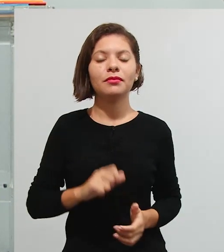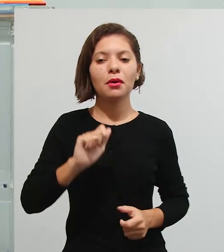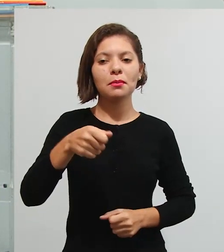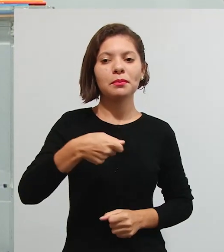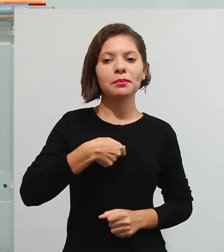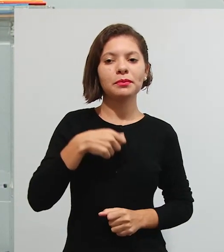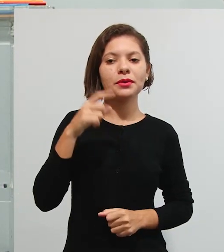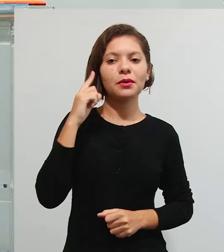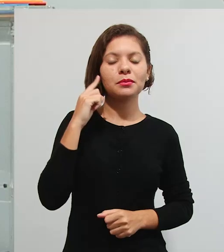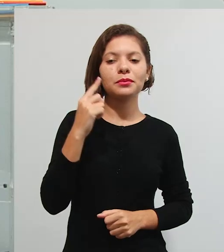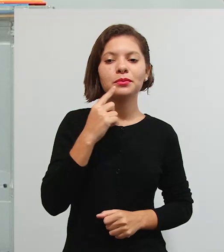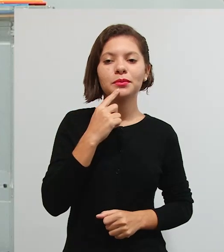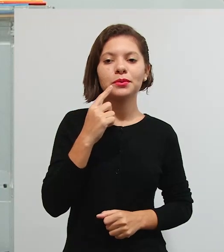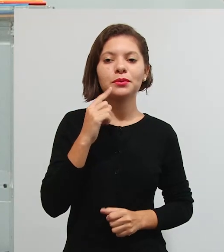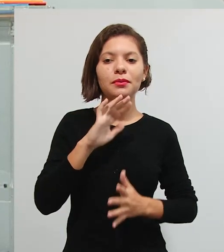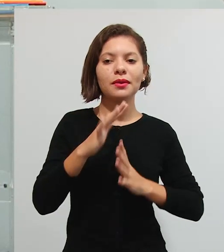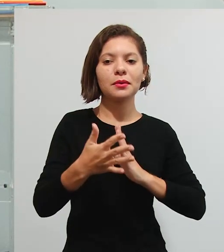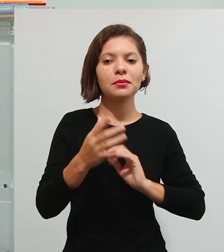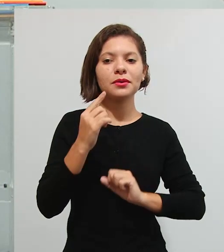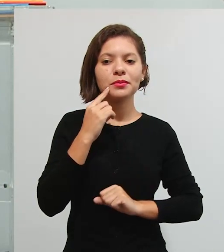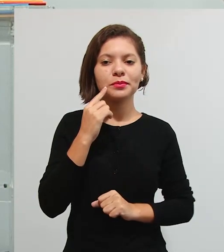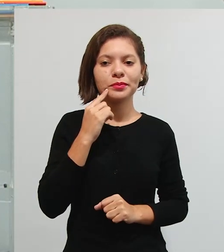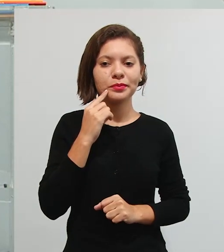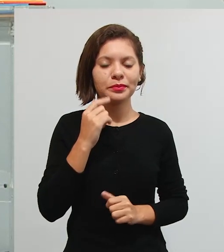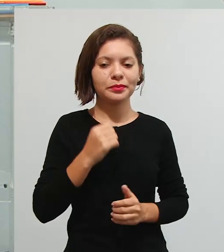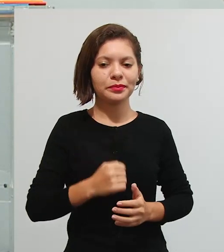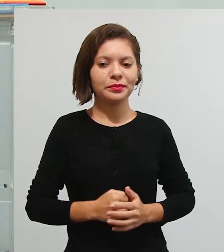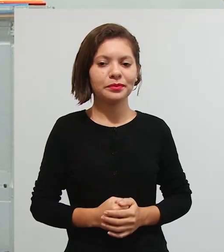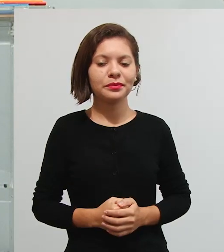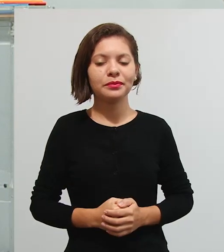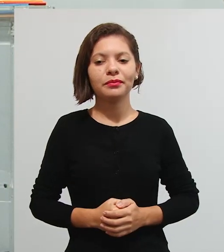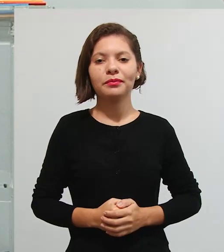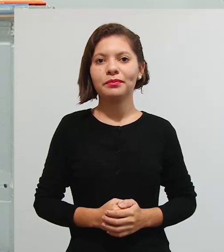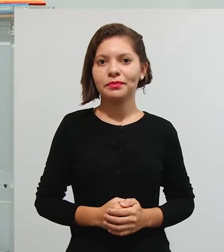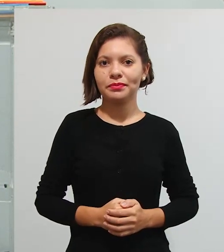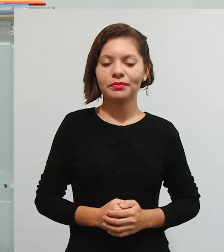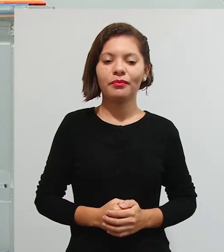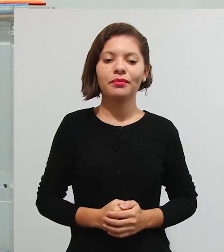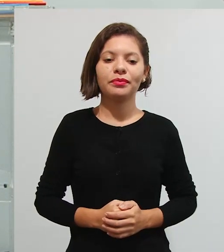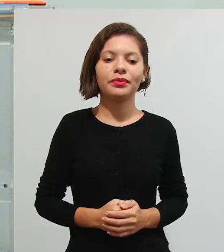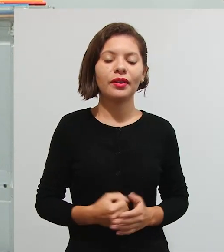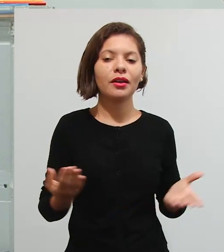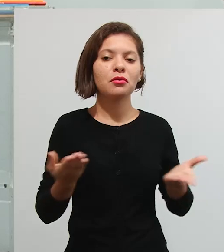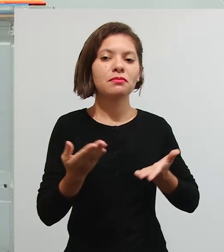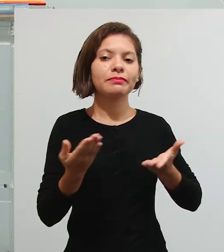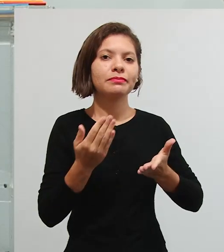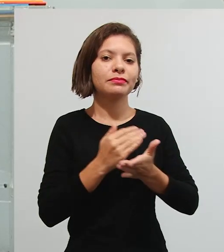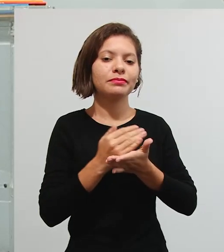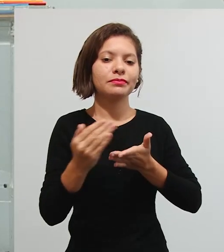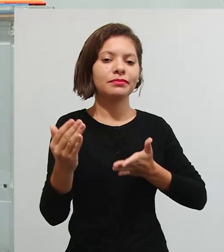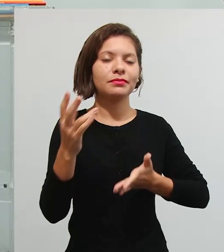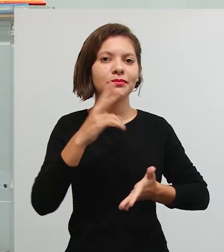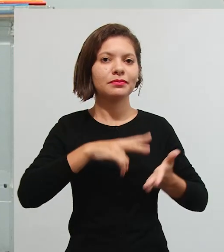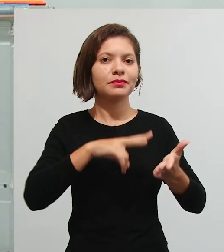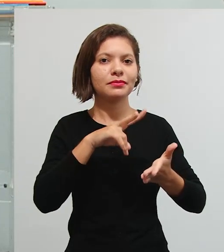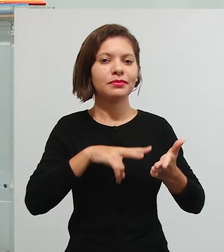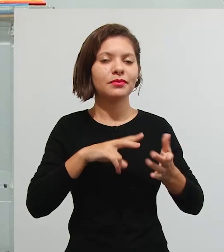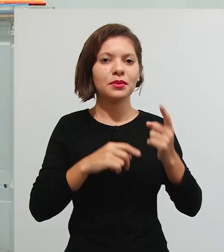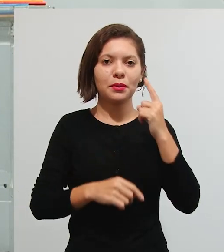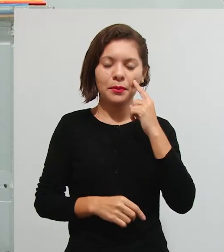IFRO, Campus Porto Velho, Zona Norte. Você está na licenciatura em Pedagogia EAD e eu sou a professora